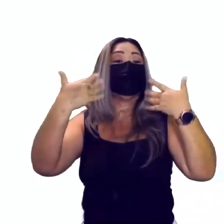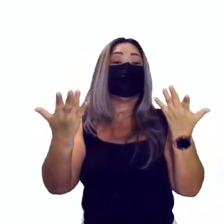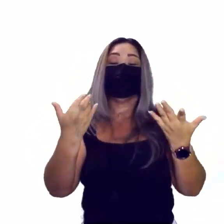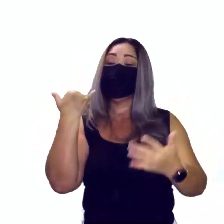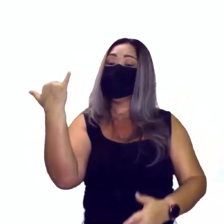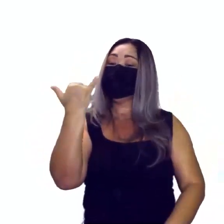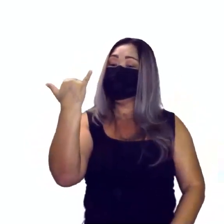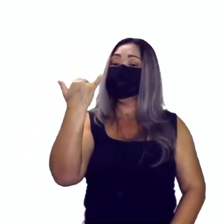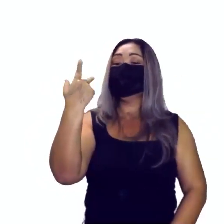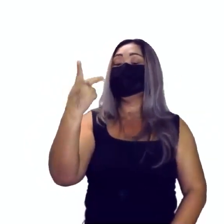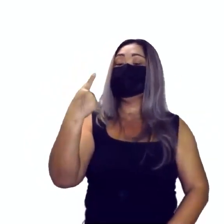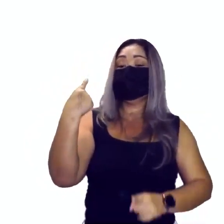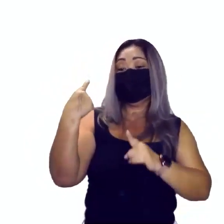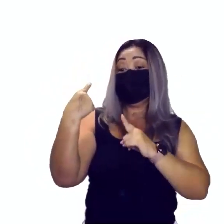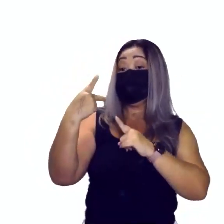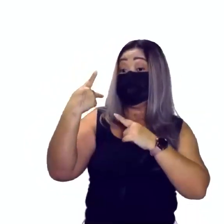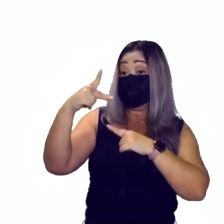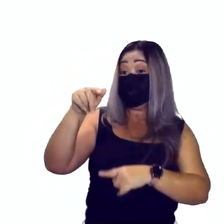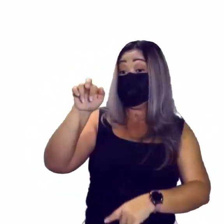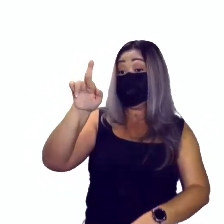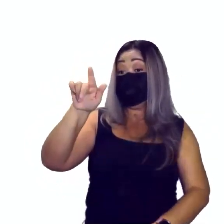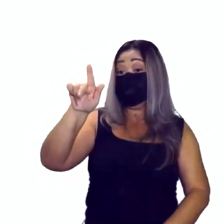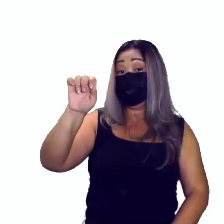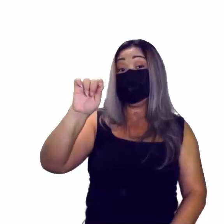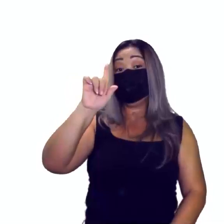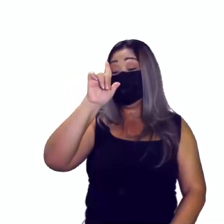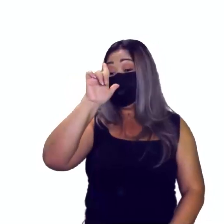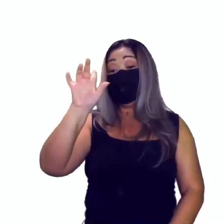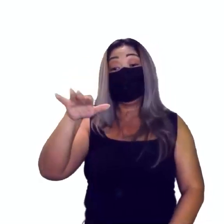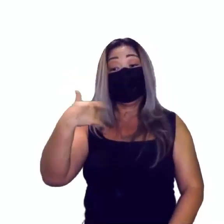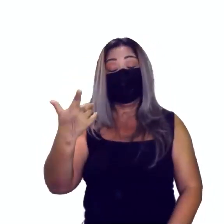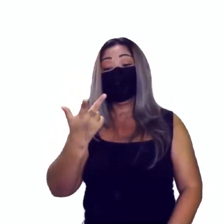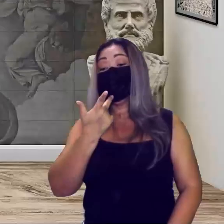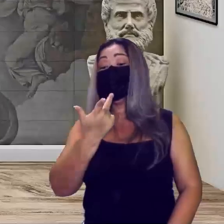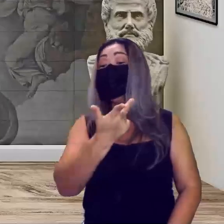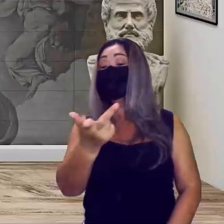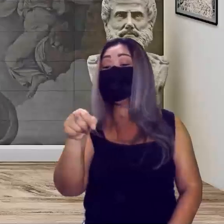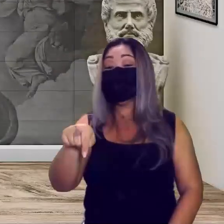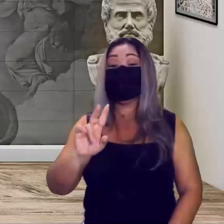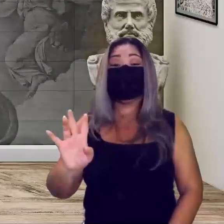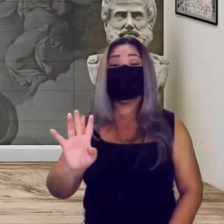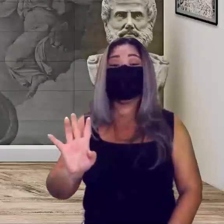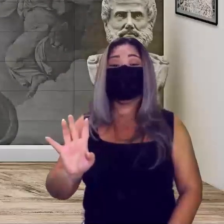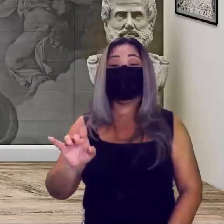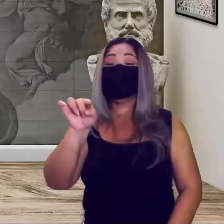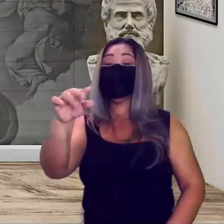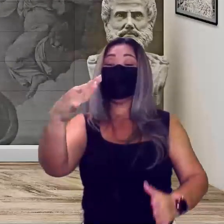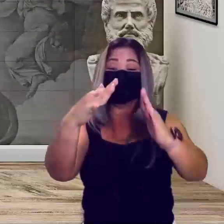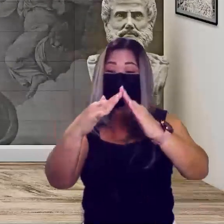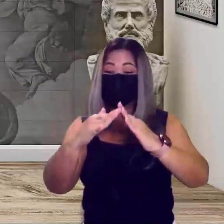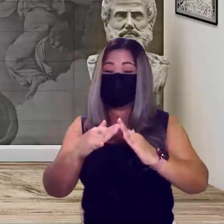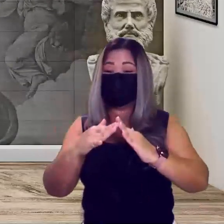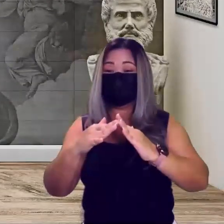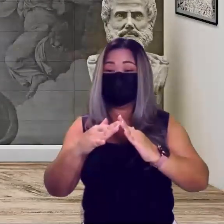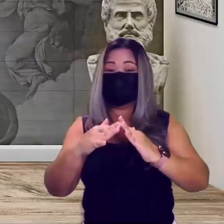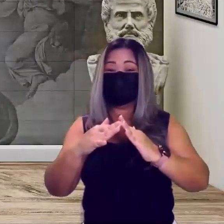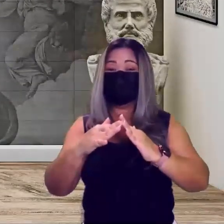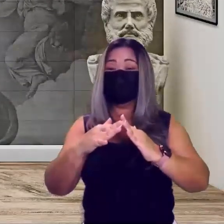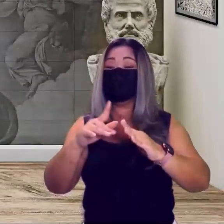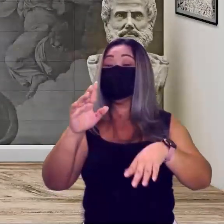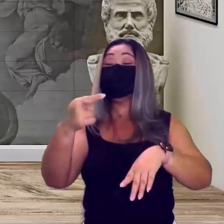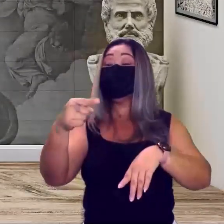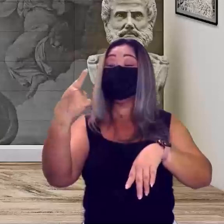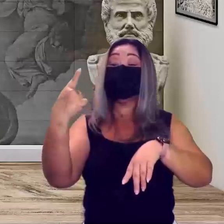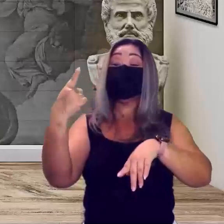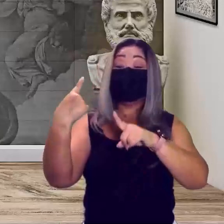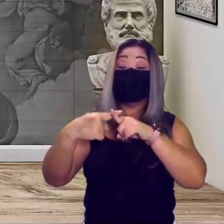a importância dela para os gregos? Olha, gente, é igual alguém dizer para você aqui, ó, onde você mora, que importância tem